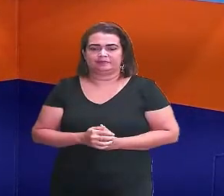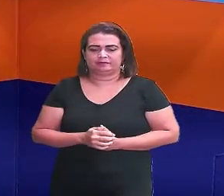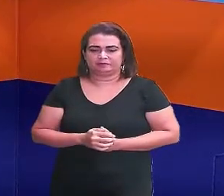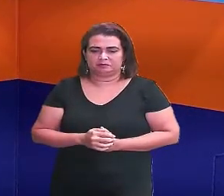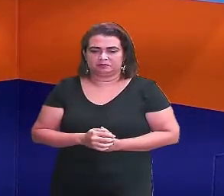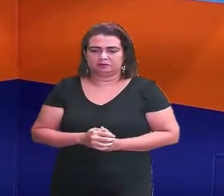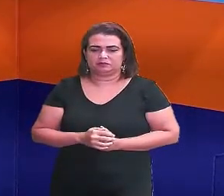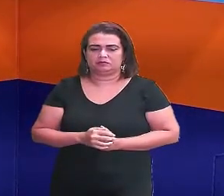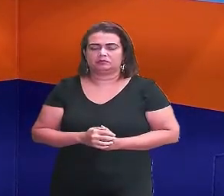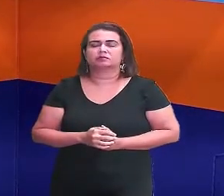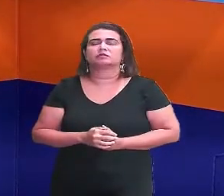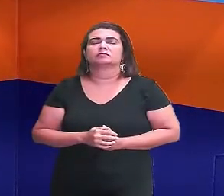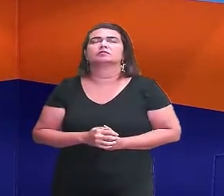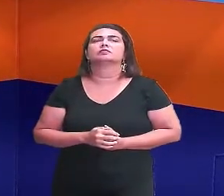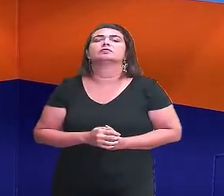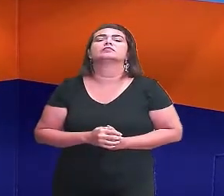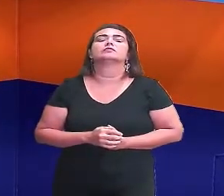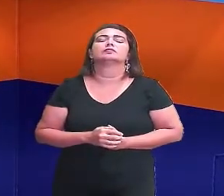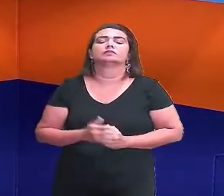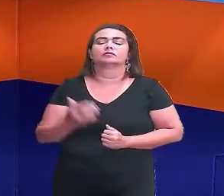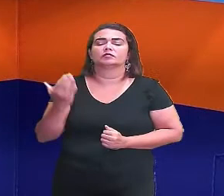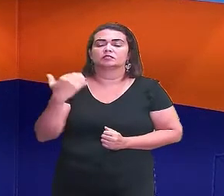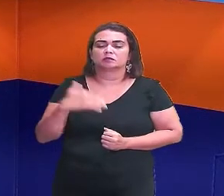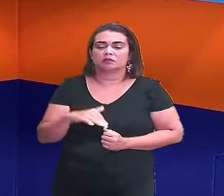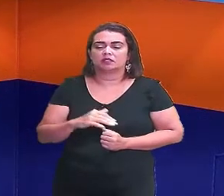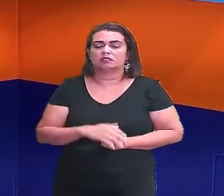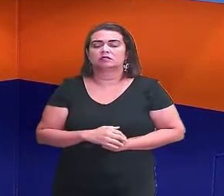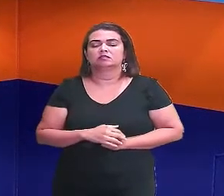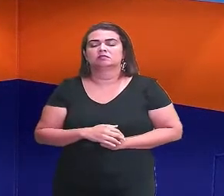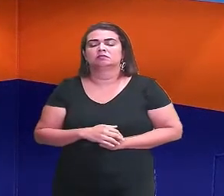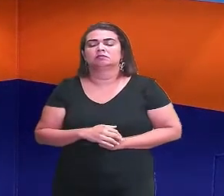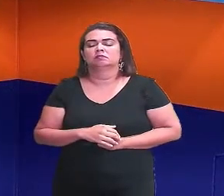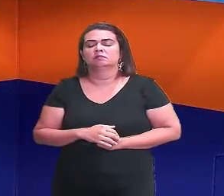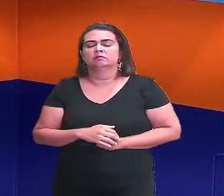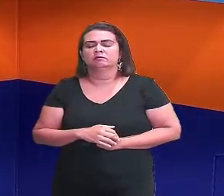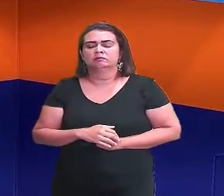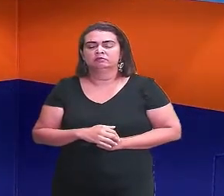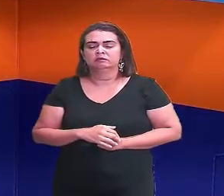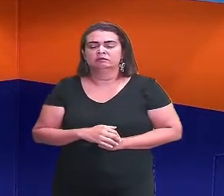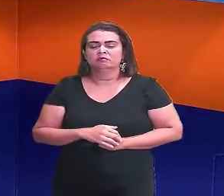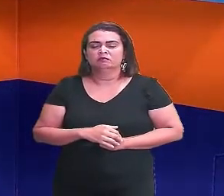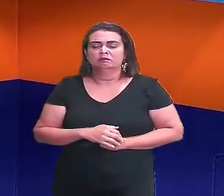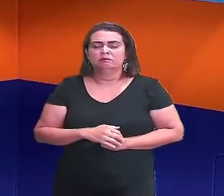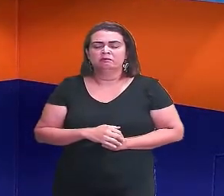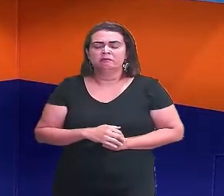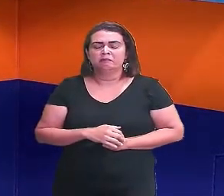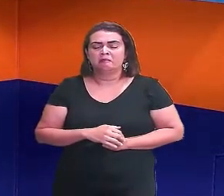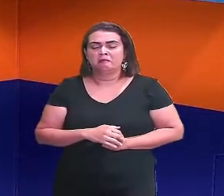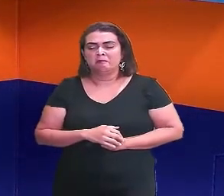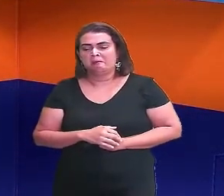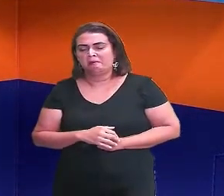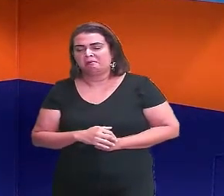Sa-pó. Tá? Nessa outra palavrinha aqui, ó, temos aqui